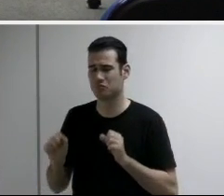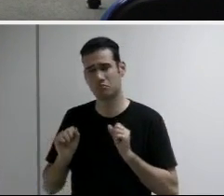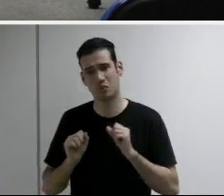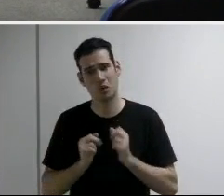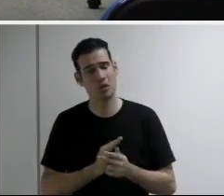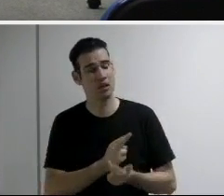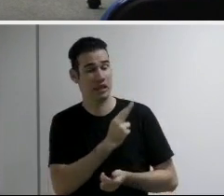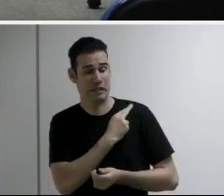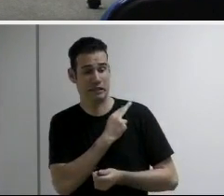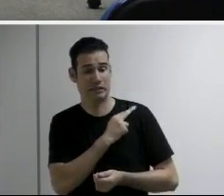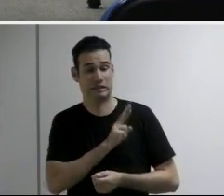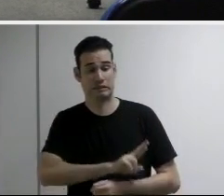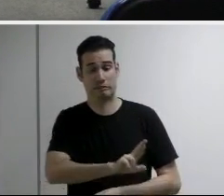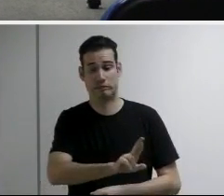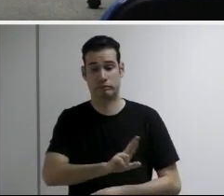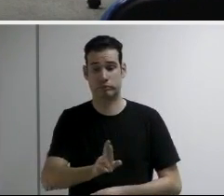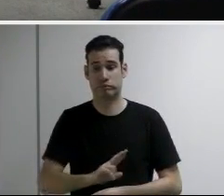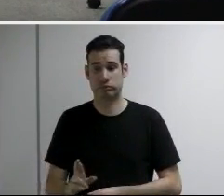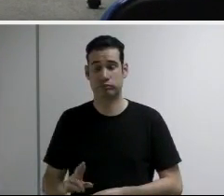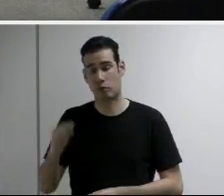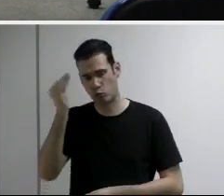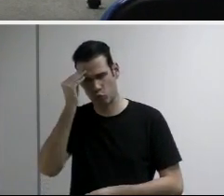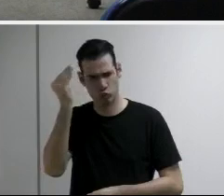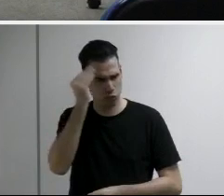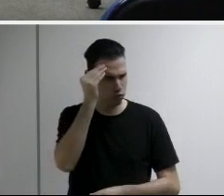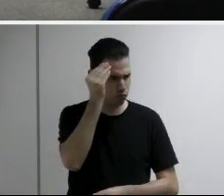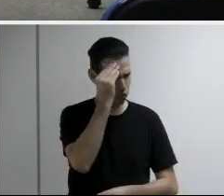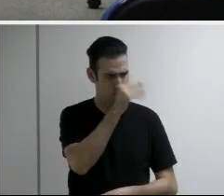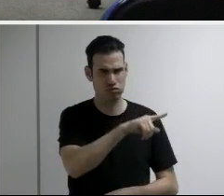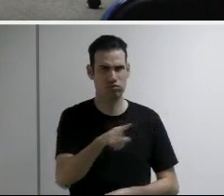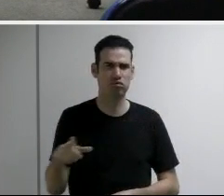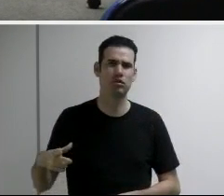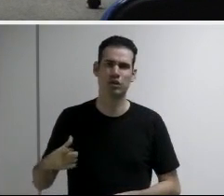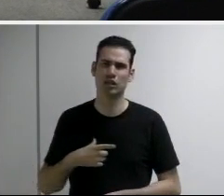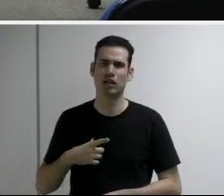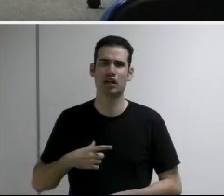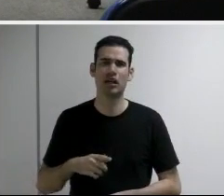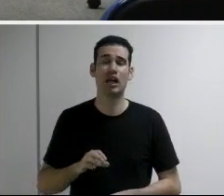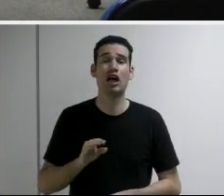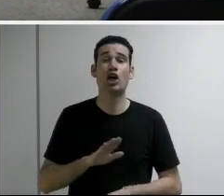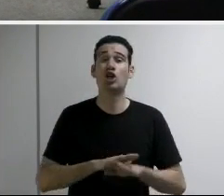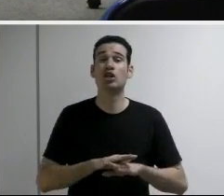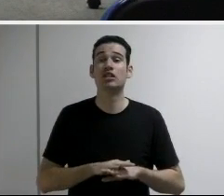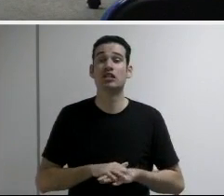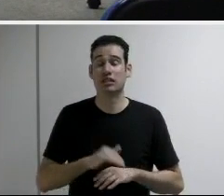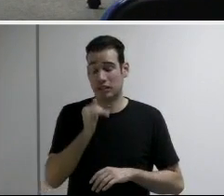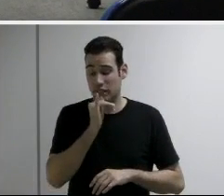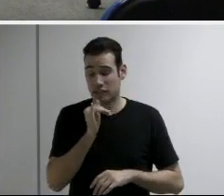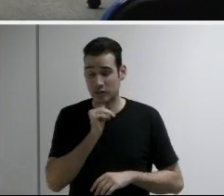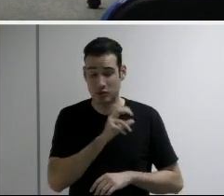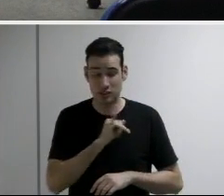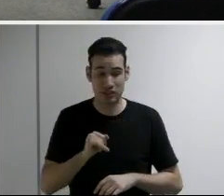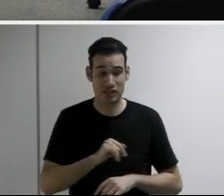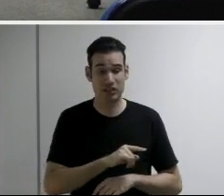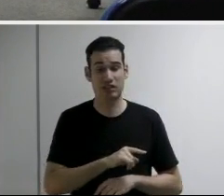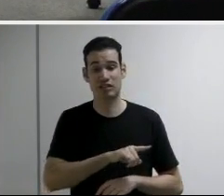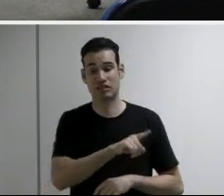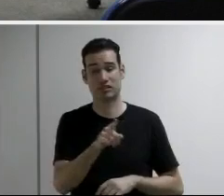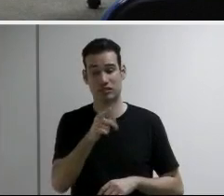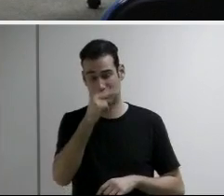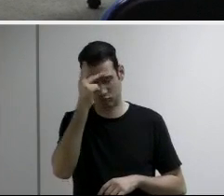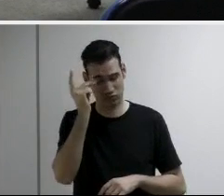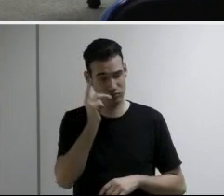responsabilizados, mas só se for... se tiver um nexo de casualidade, se aquele tratador, né, se